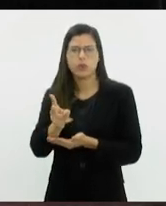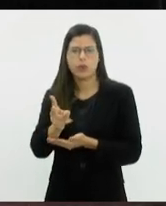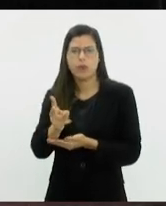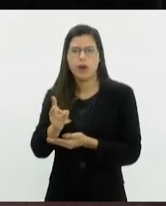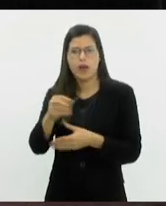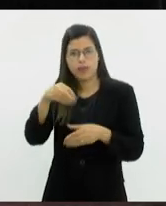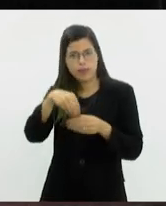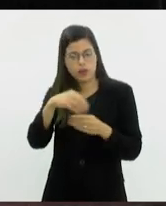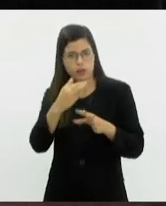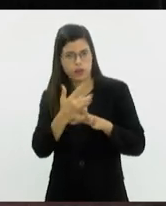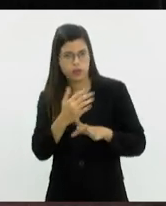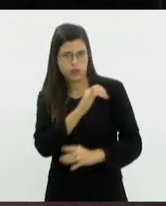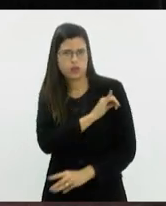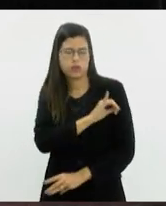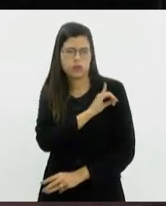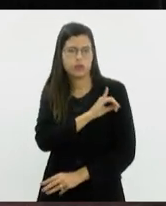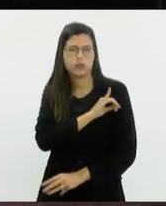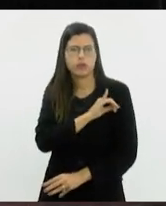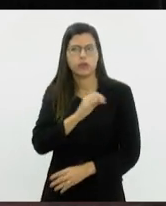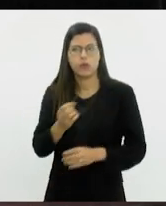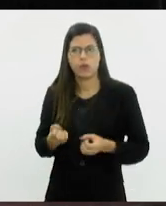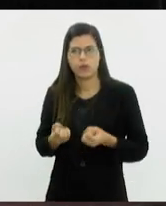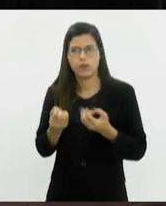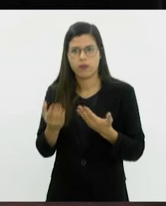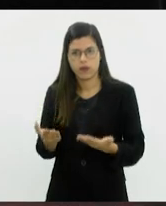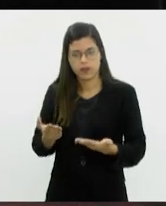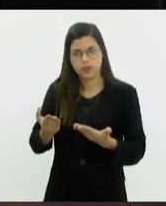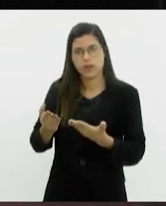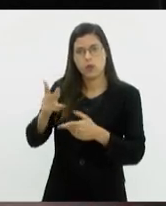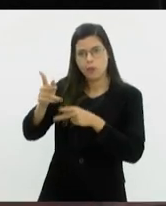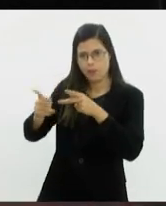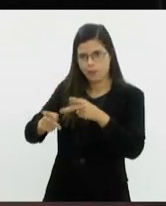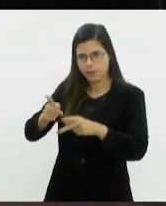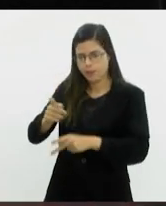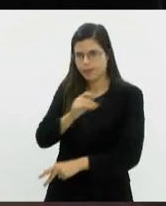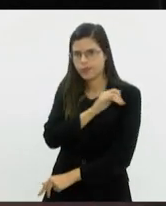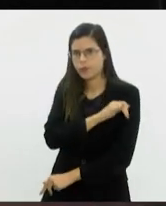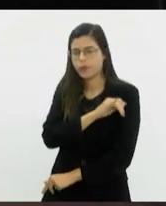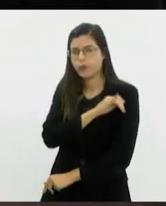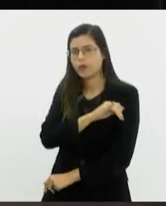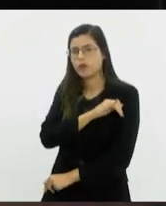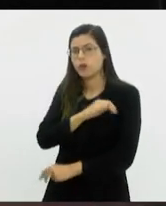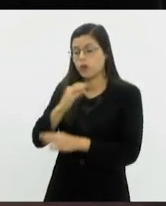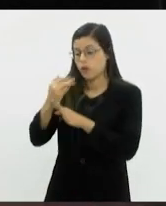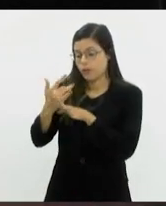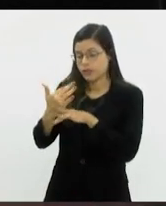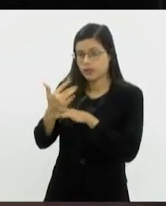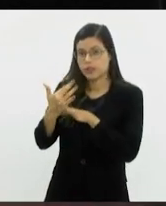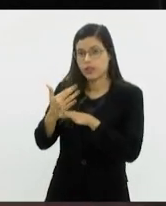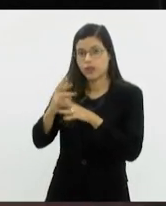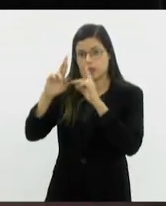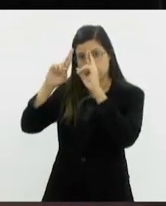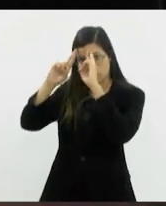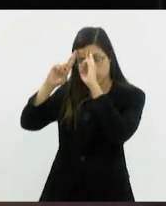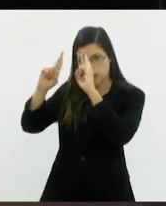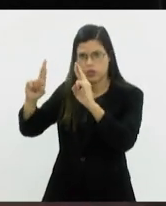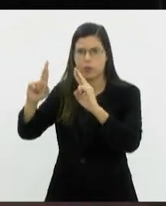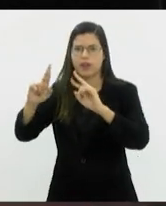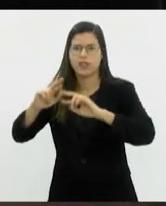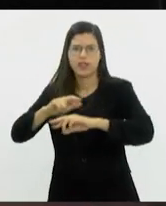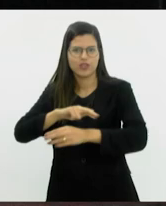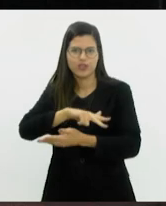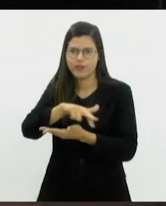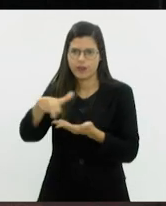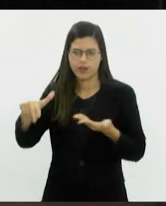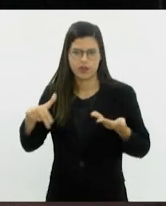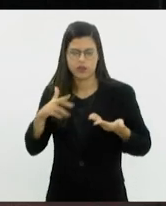do município do Rio de Janeiro, oferecendo para o cidadão carioca uma cidade que respeita a sua pluralidade